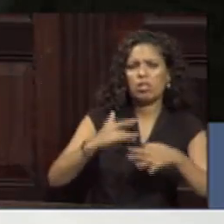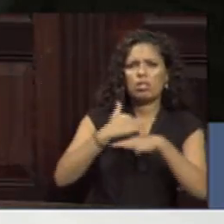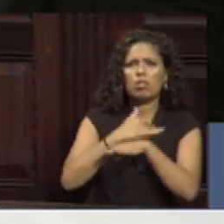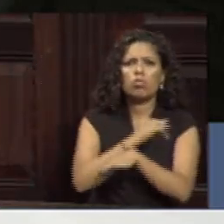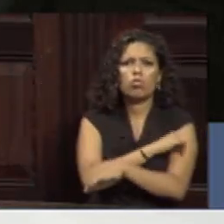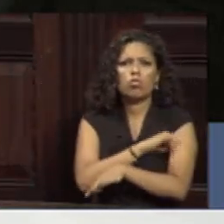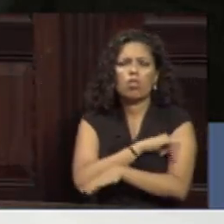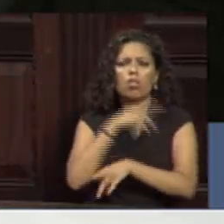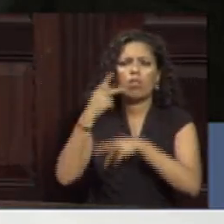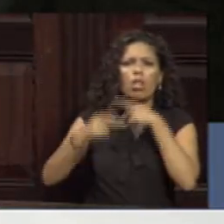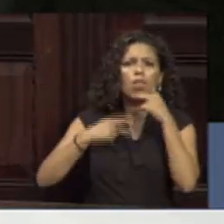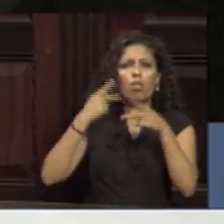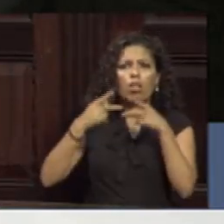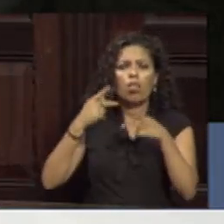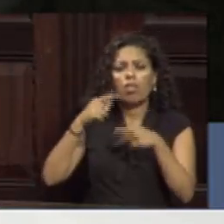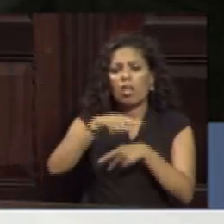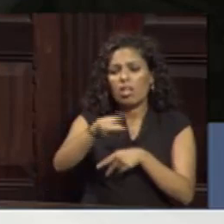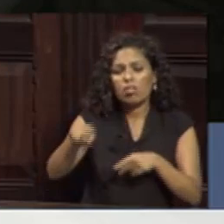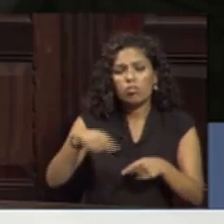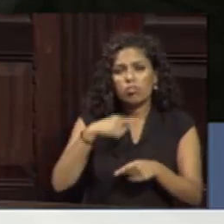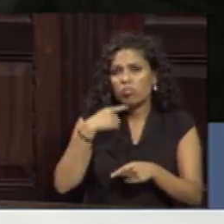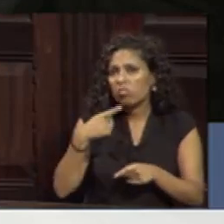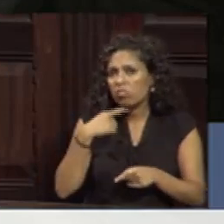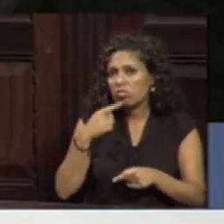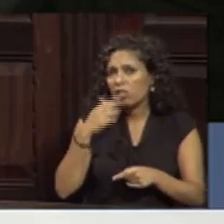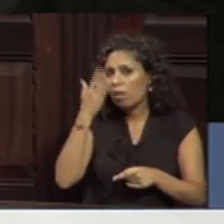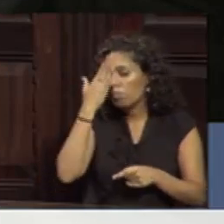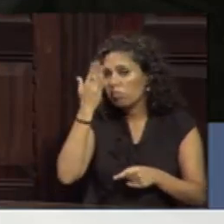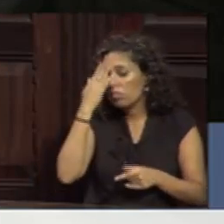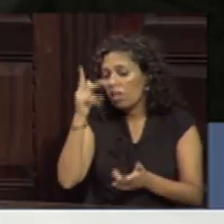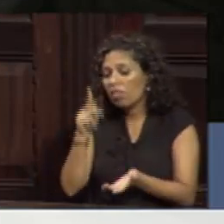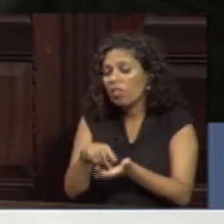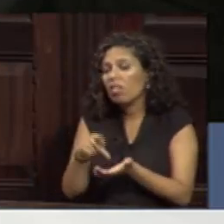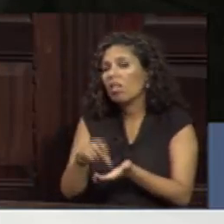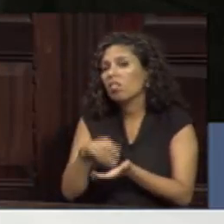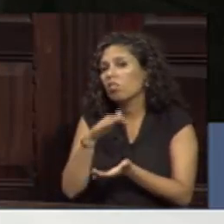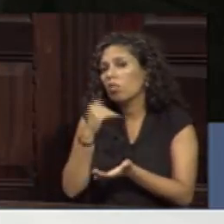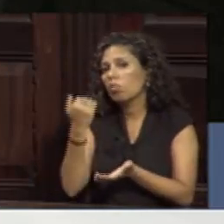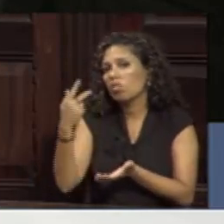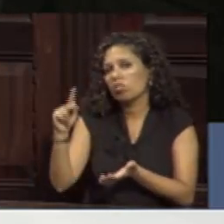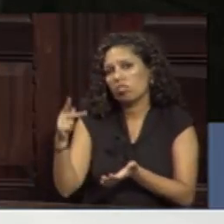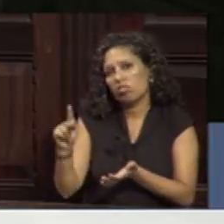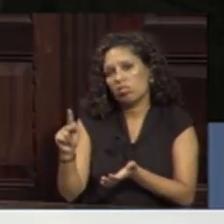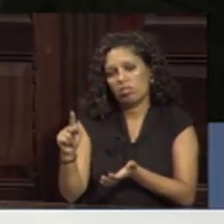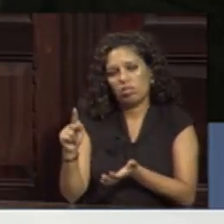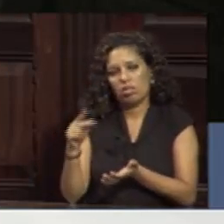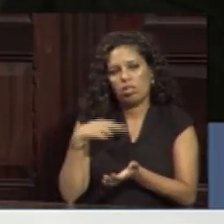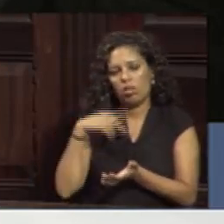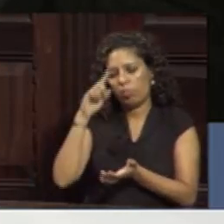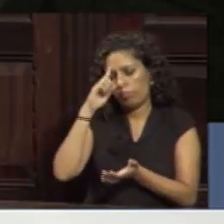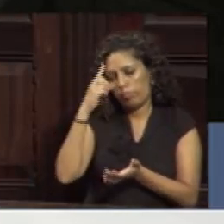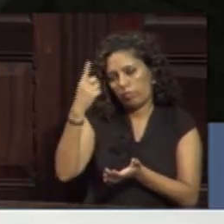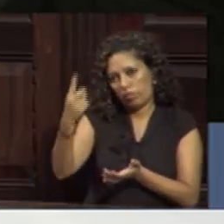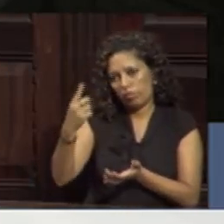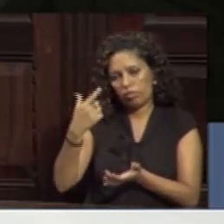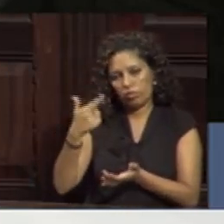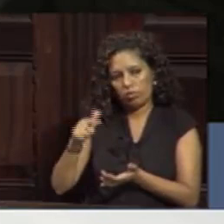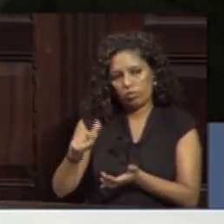família dos companheiros do PSOL. Eu não tenho a menor dúvida que em breve,